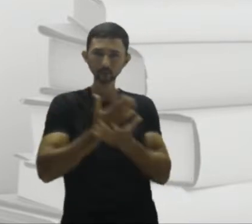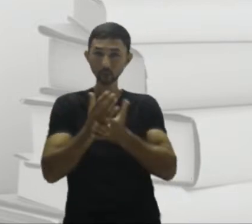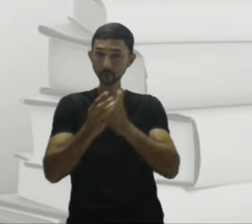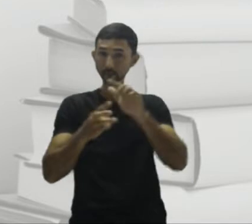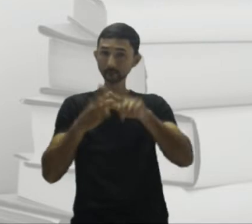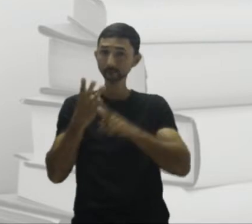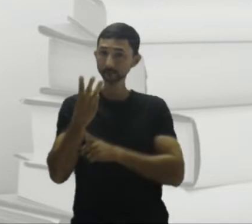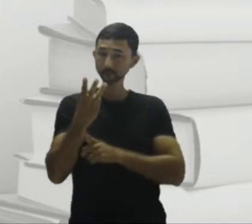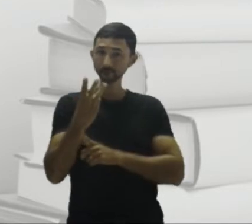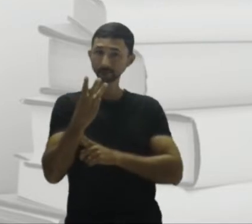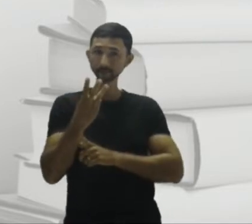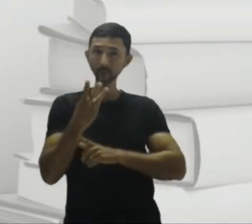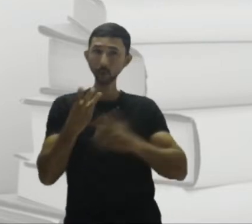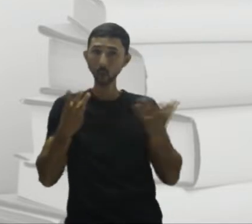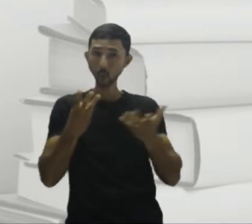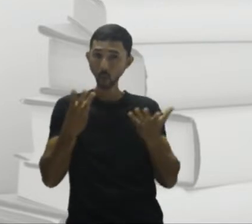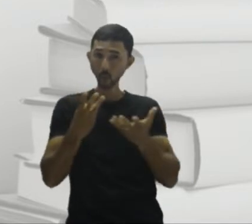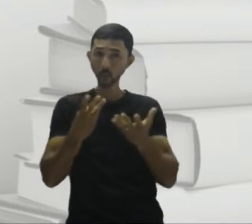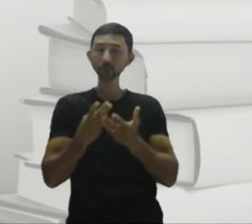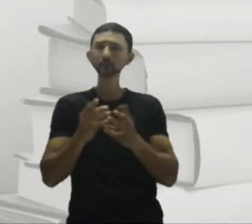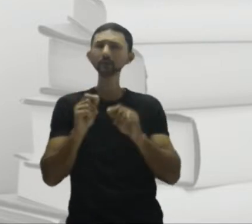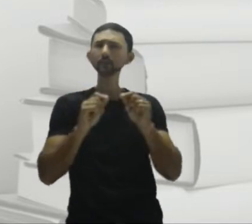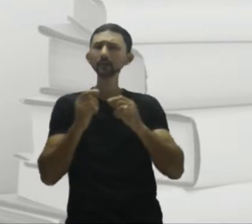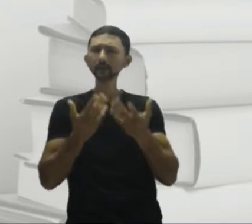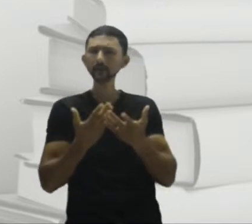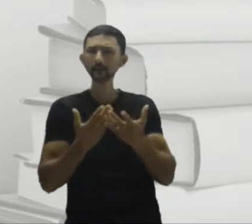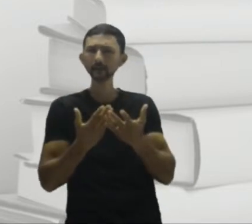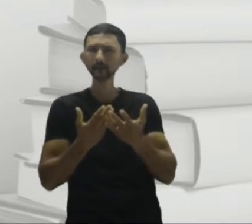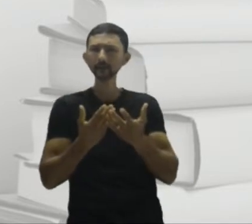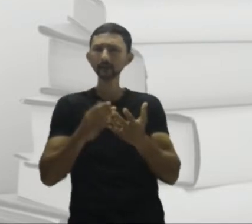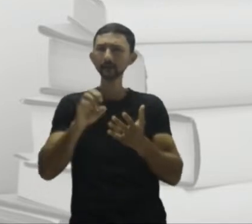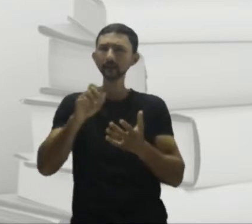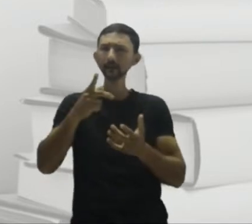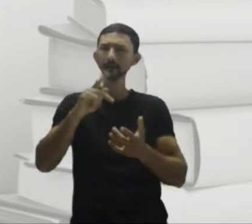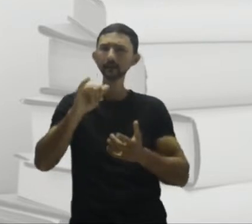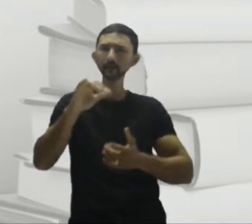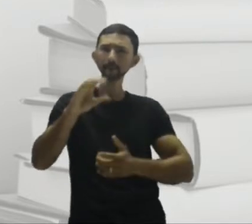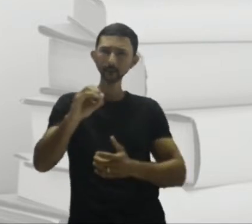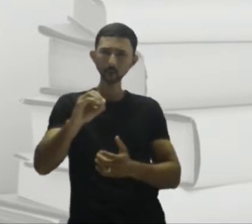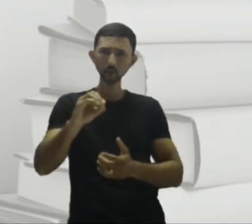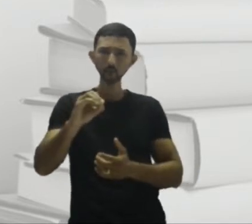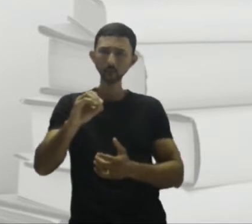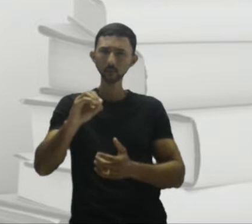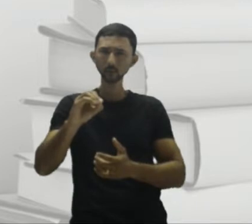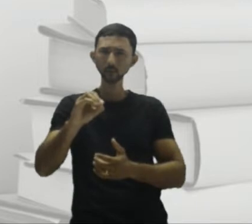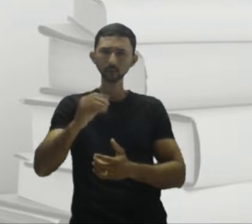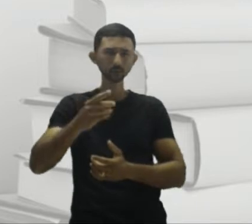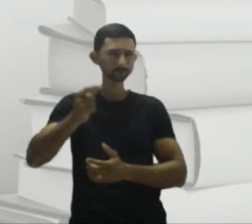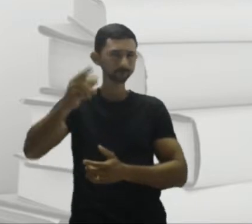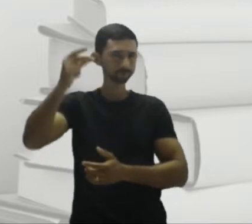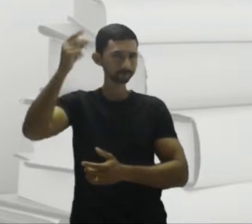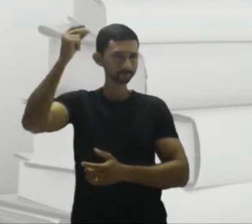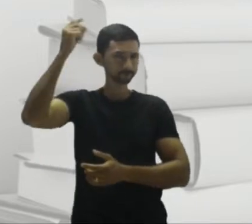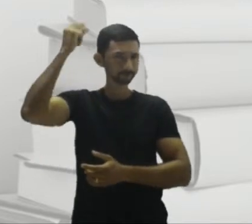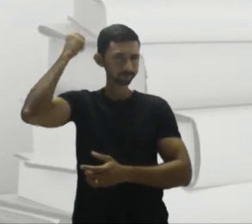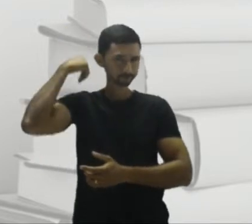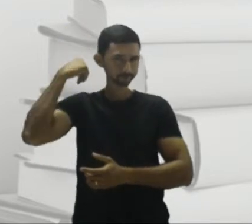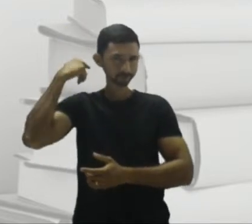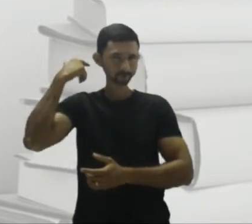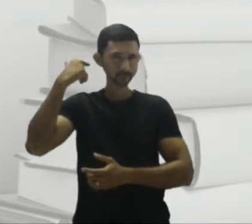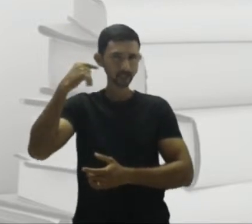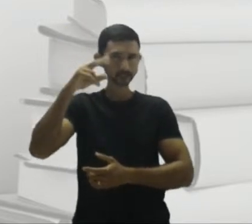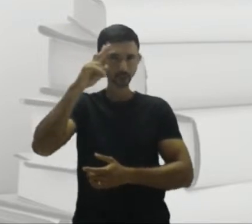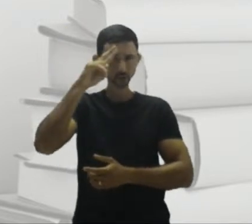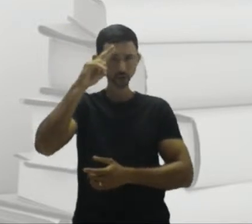tipos. Hoje nós vamos tratar do gênero épico, que justamente vai dar origem ao que